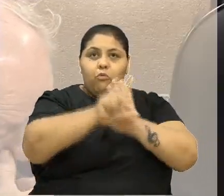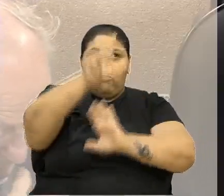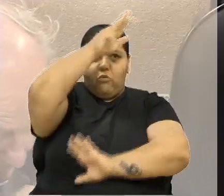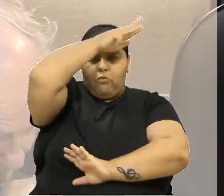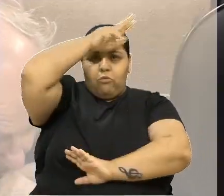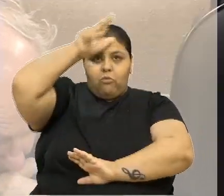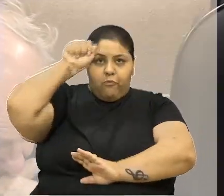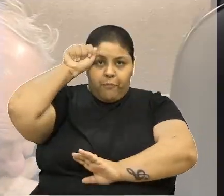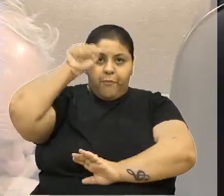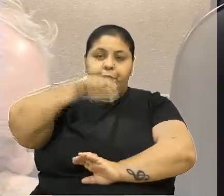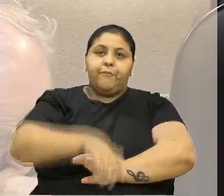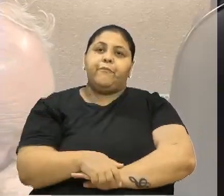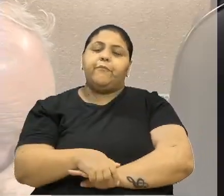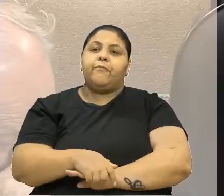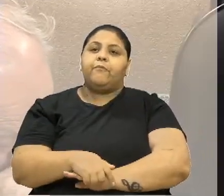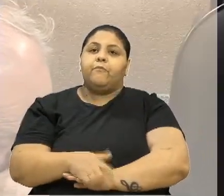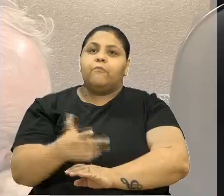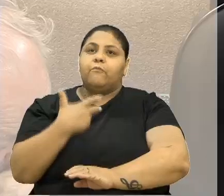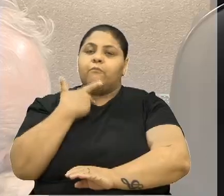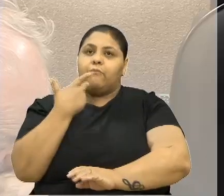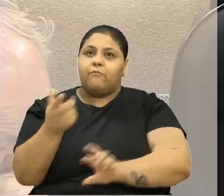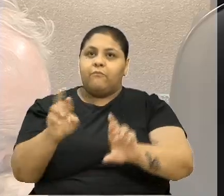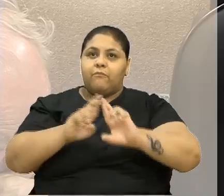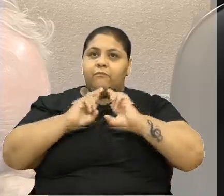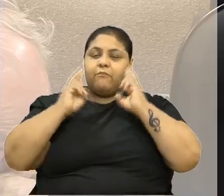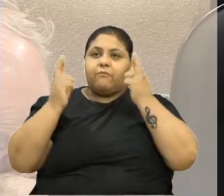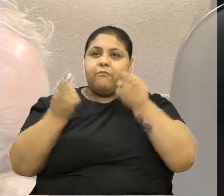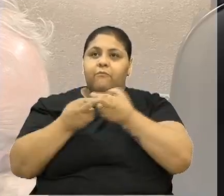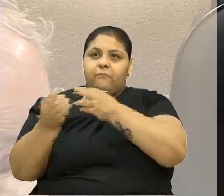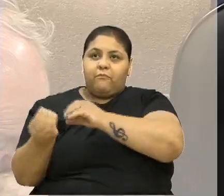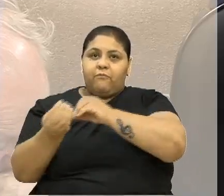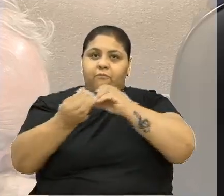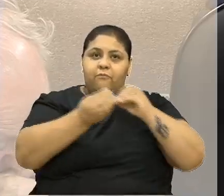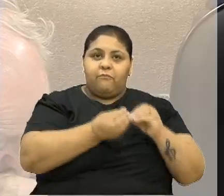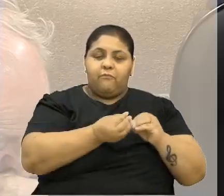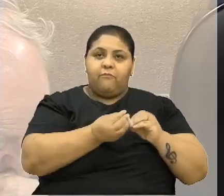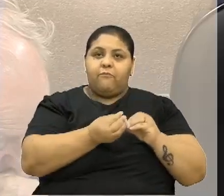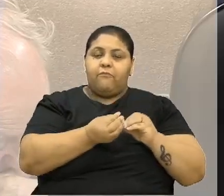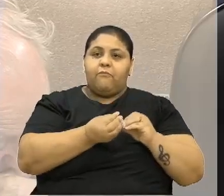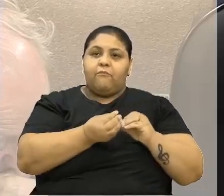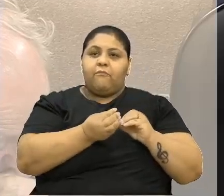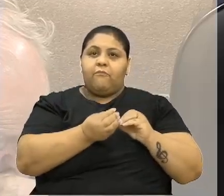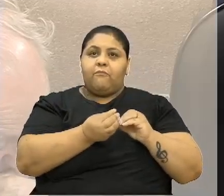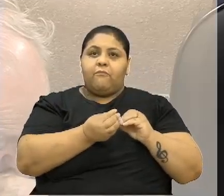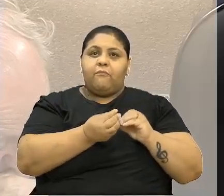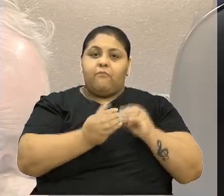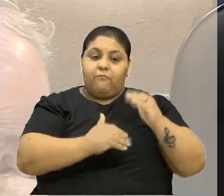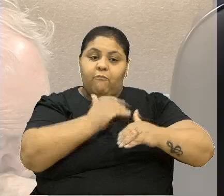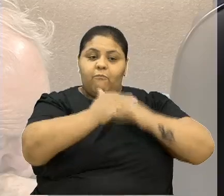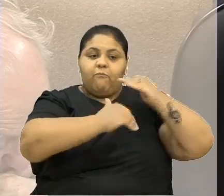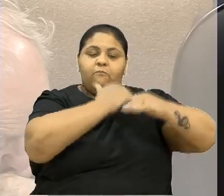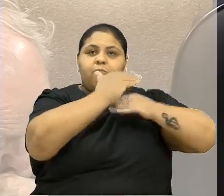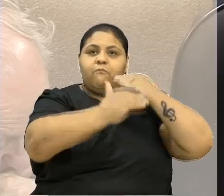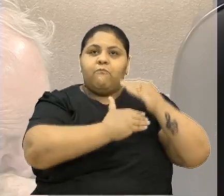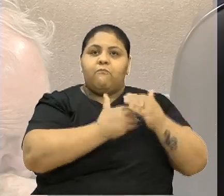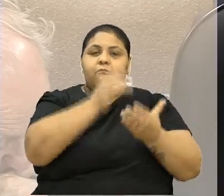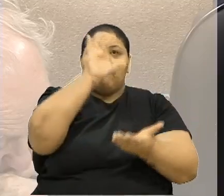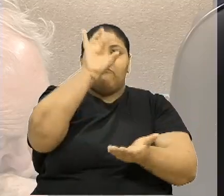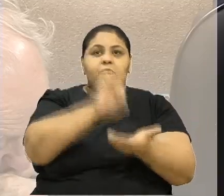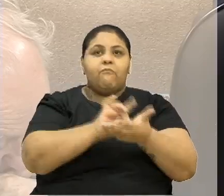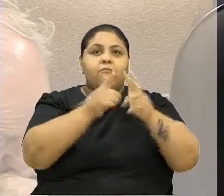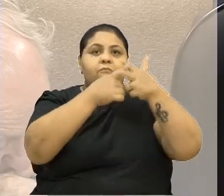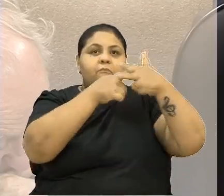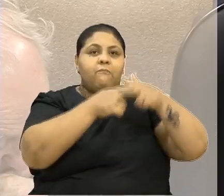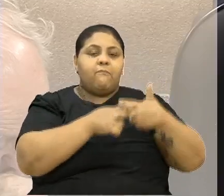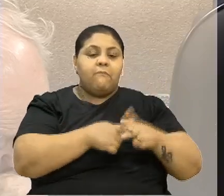municipal. Afirma que a seção transferência e aplicação do potencial construtivo constitui um mecanismo